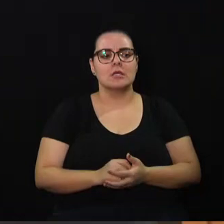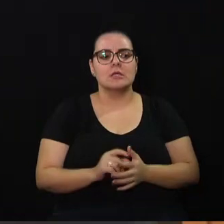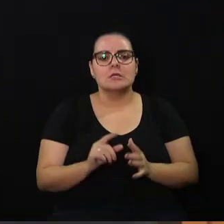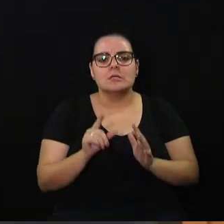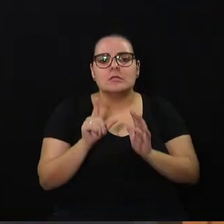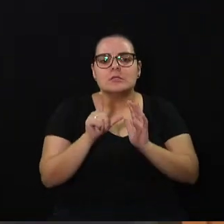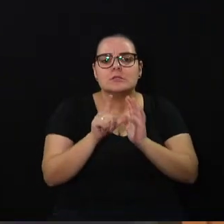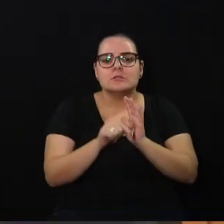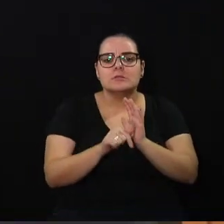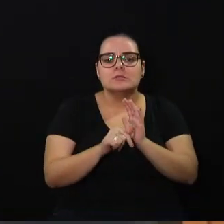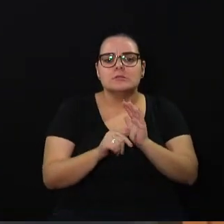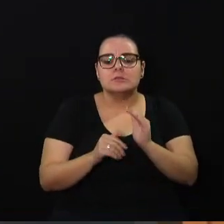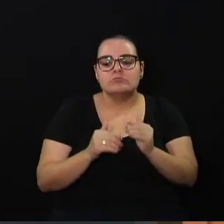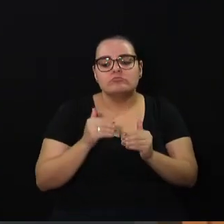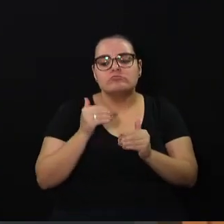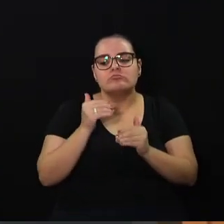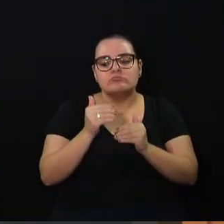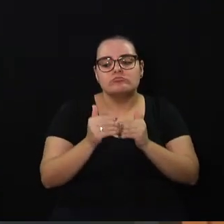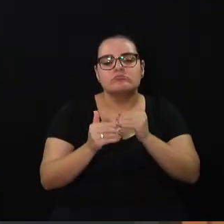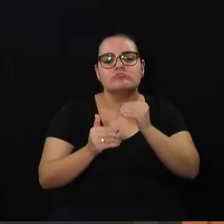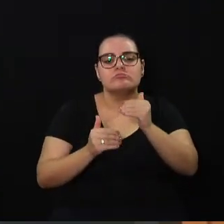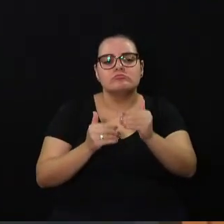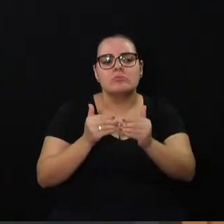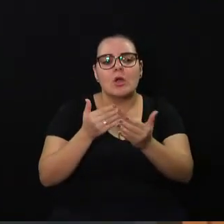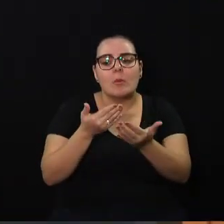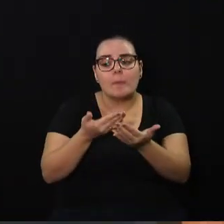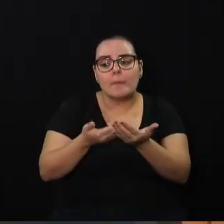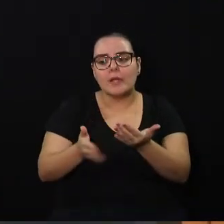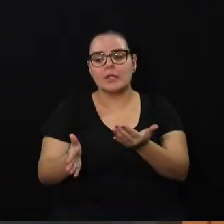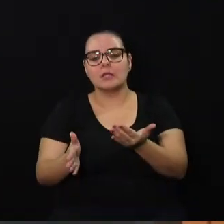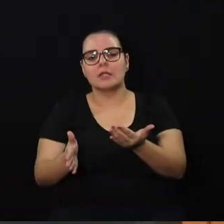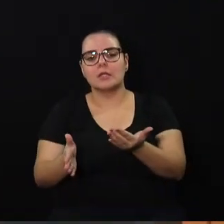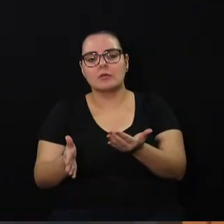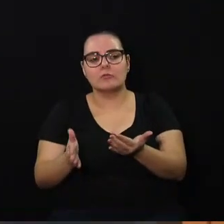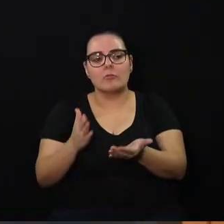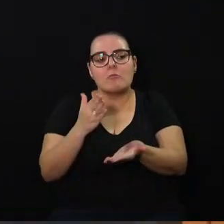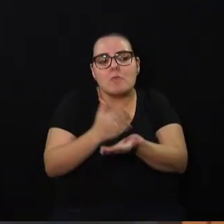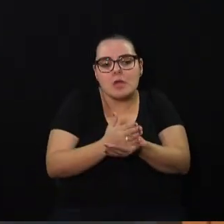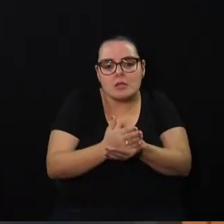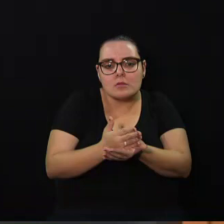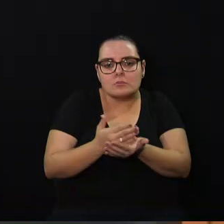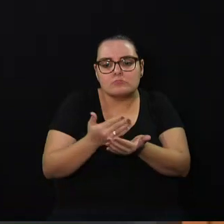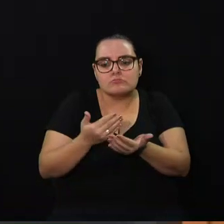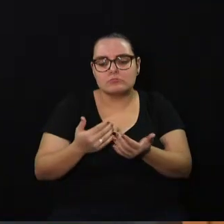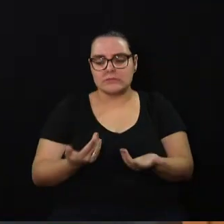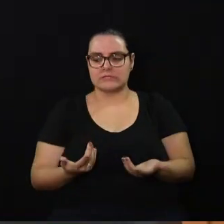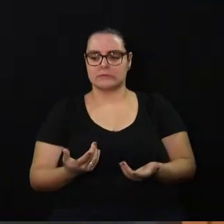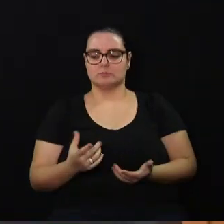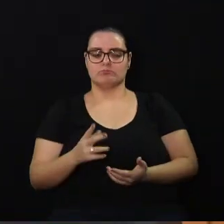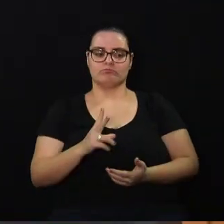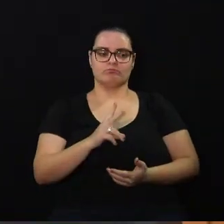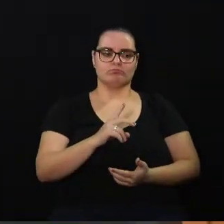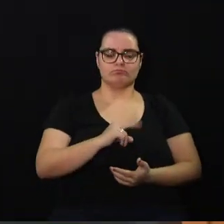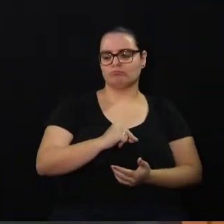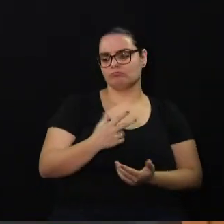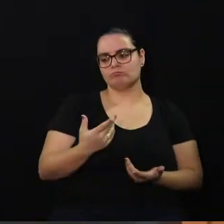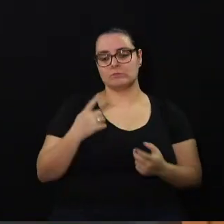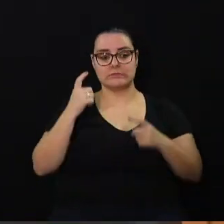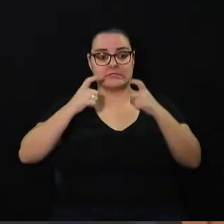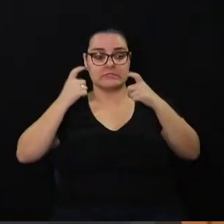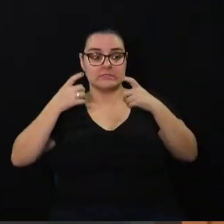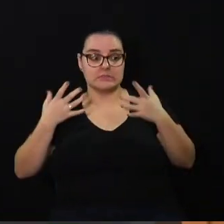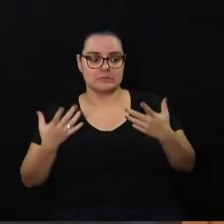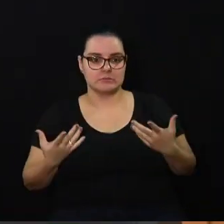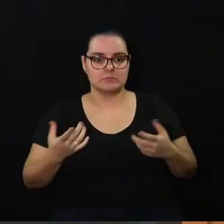aconteceu progressivamente ele foi perdendo essas habilidades então isso nos deixou muito preocupados num primeiro